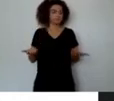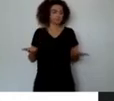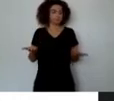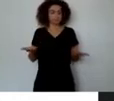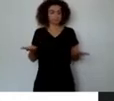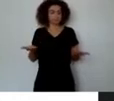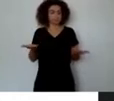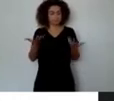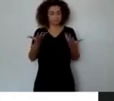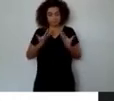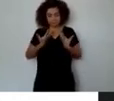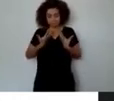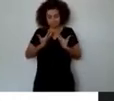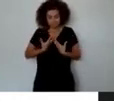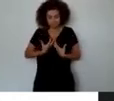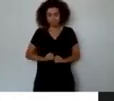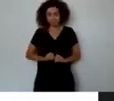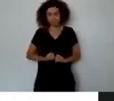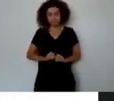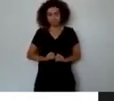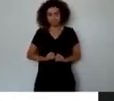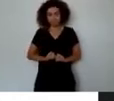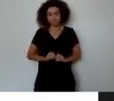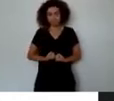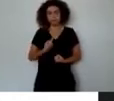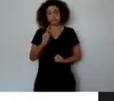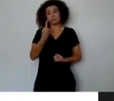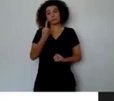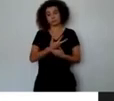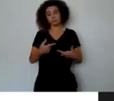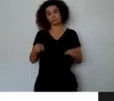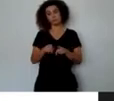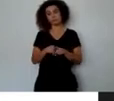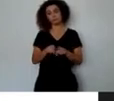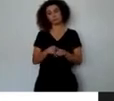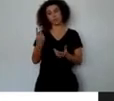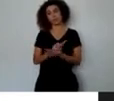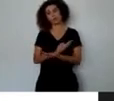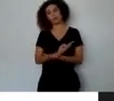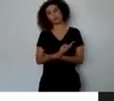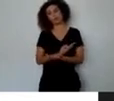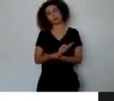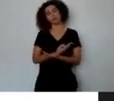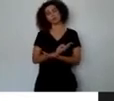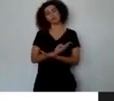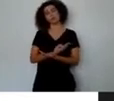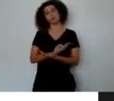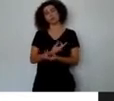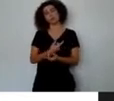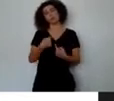pela nossa imagem. E um ponto que eu acho que acontece muito também, falando desse lugar de produtora